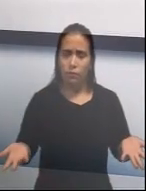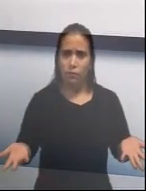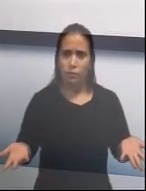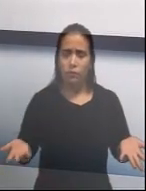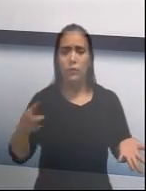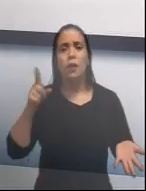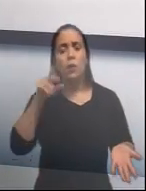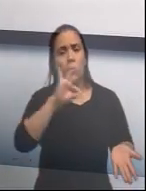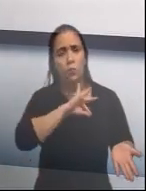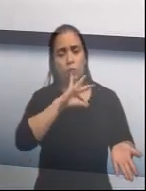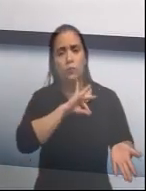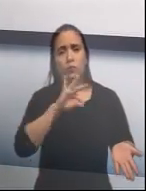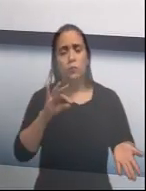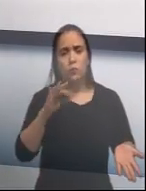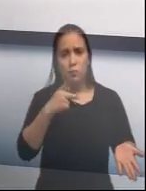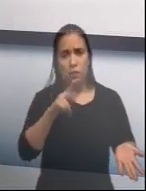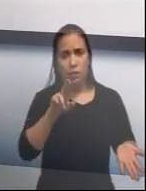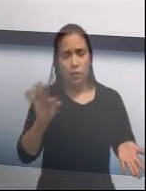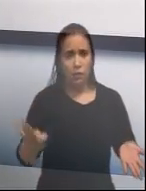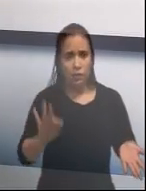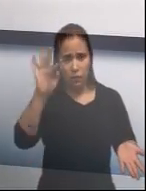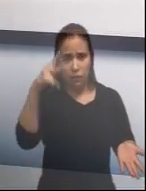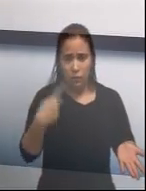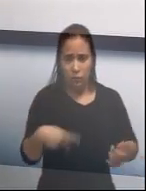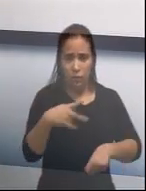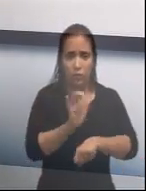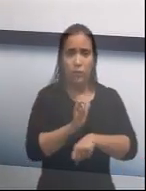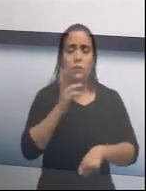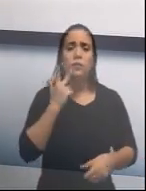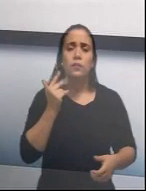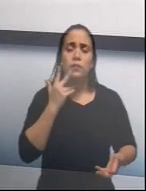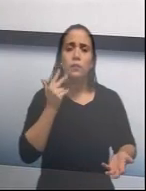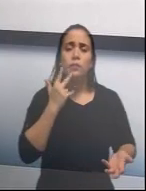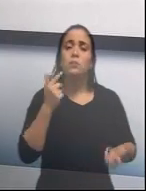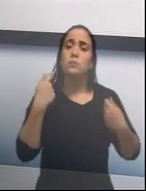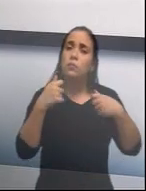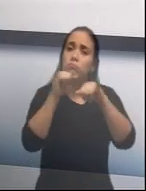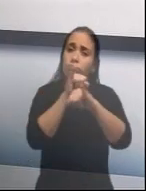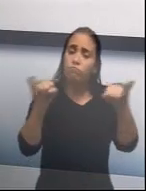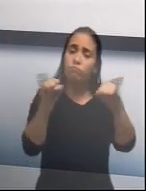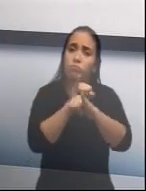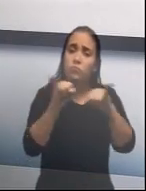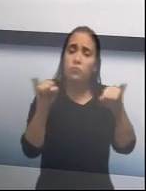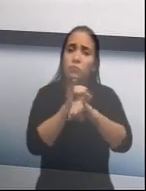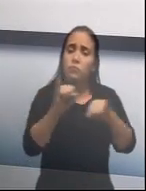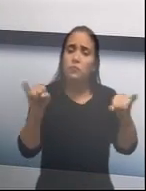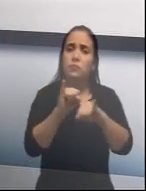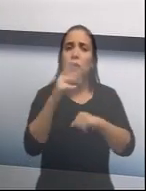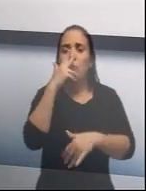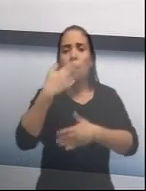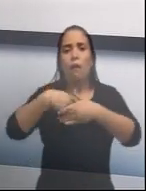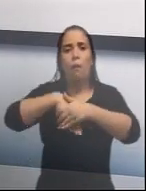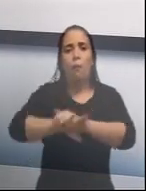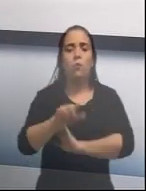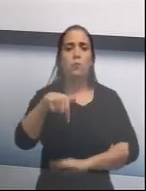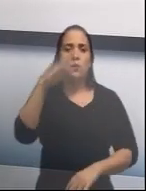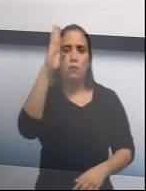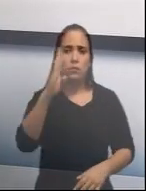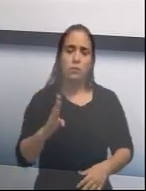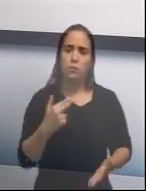Polícia Federal, Rodoviária Federal do Estado de Ceará, que falha. Isso está virando de praxe no